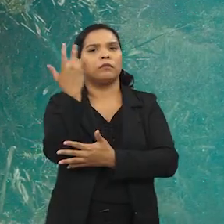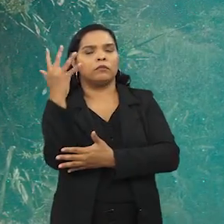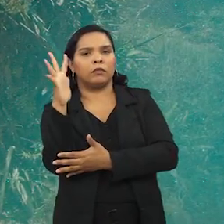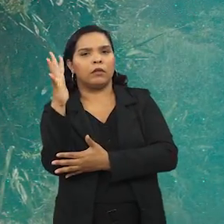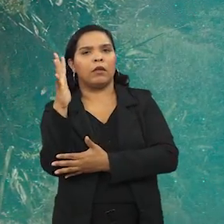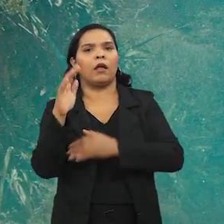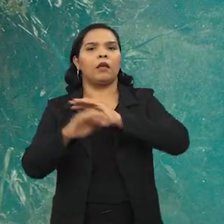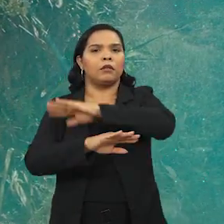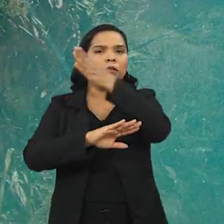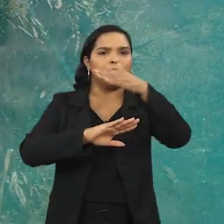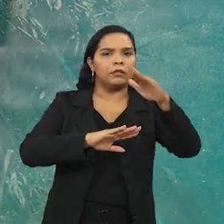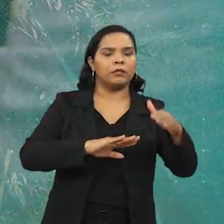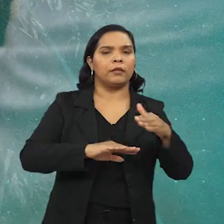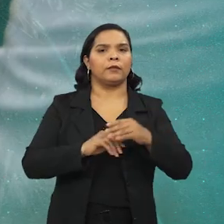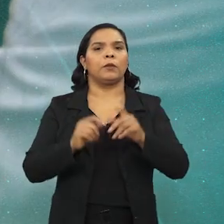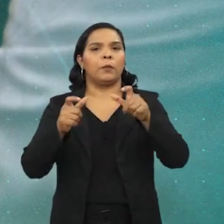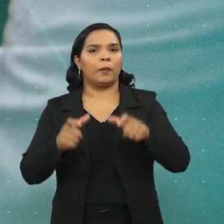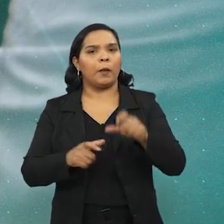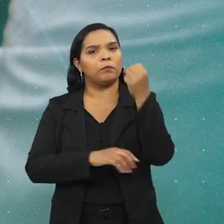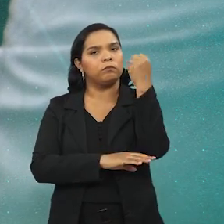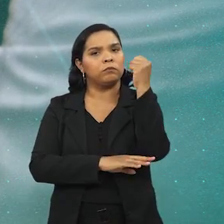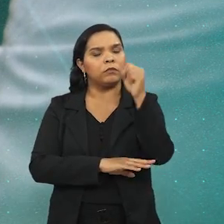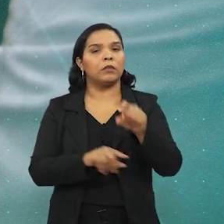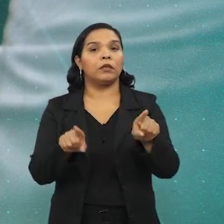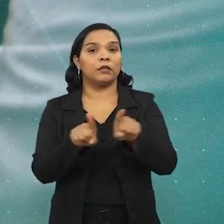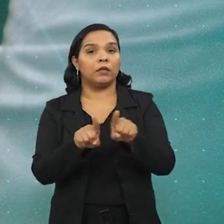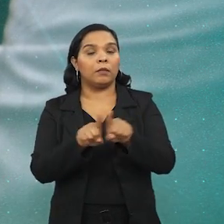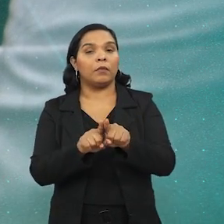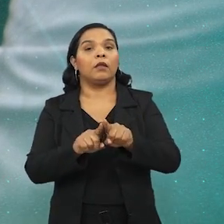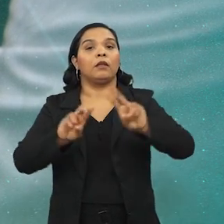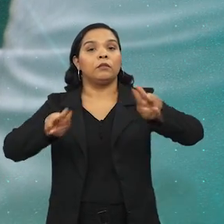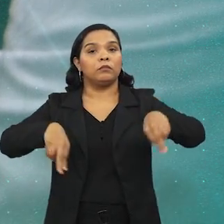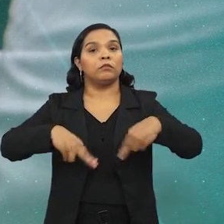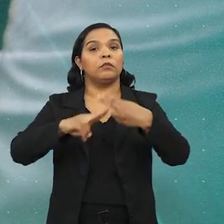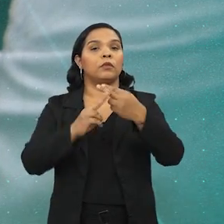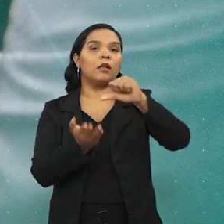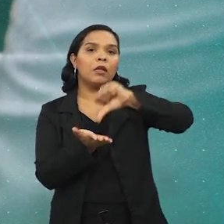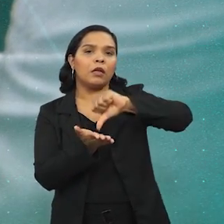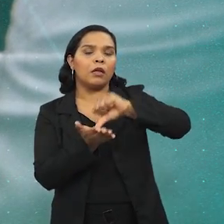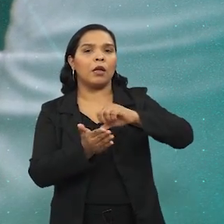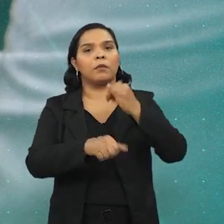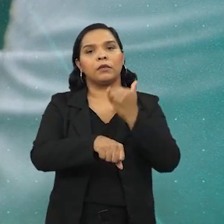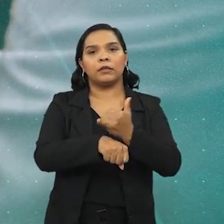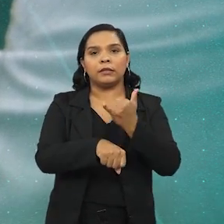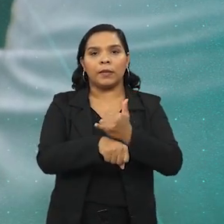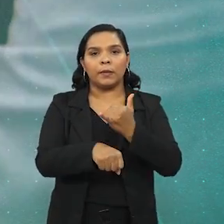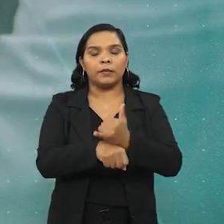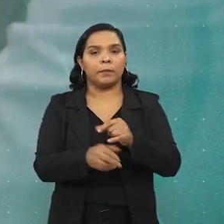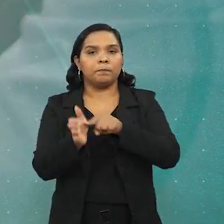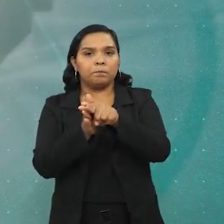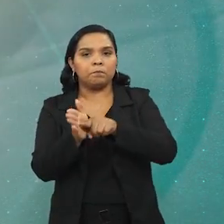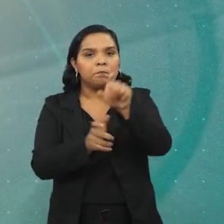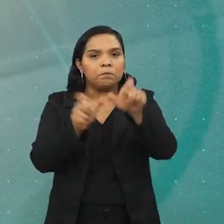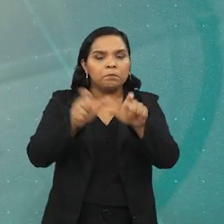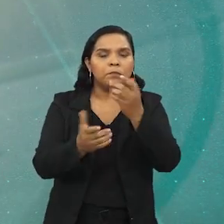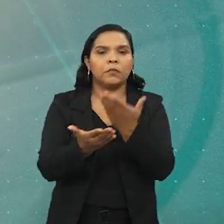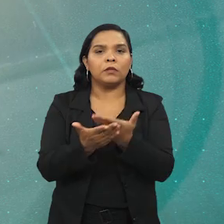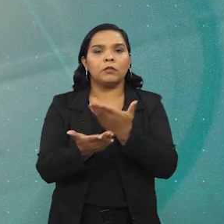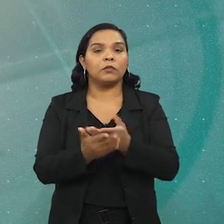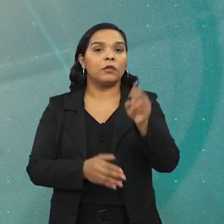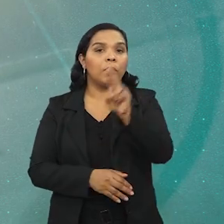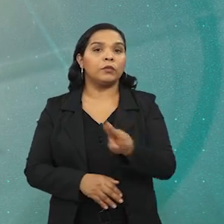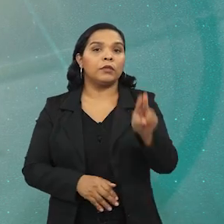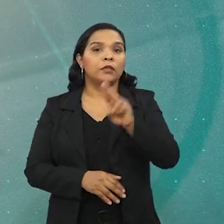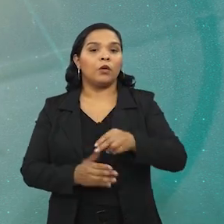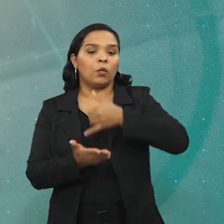Serra de Itabaiana. Na Universidade Estadual do Sudoeste da Bahia, campus de Itapetinga, pesquisadores estudam a utilização de